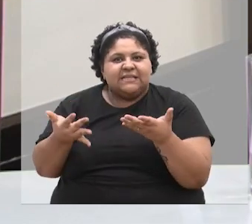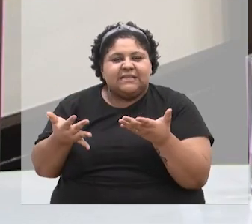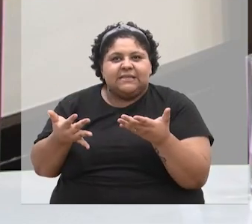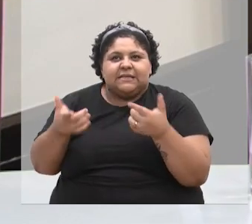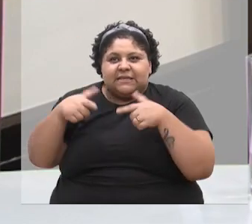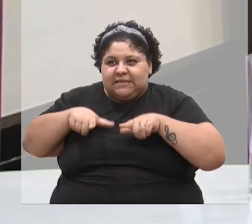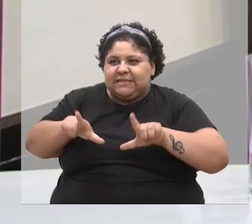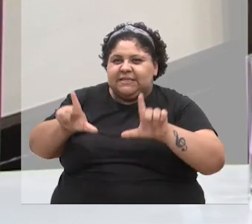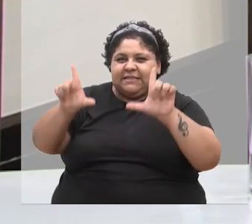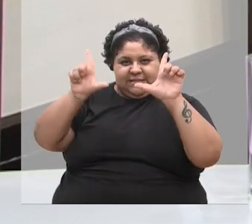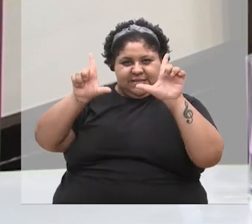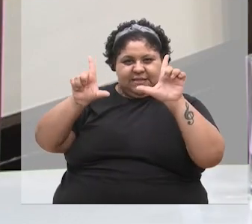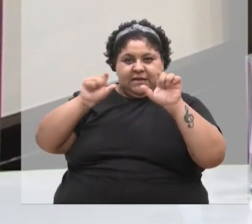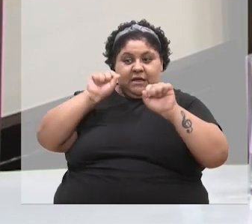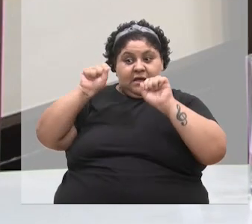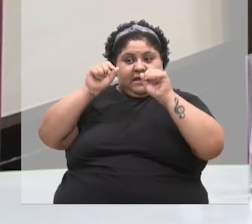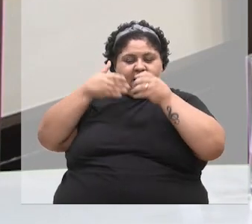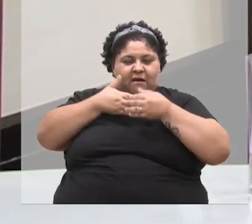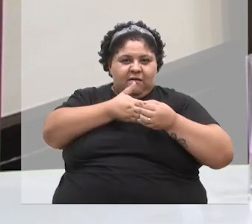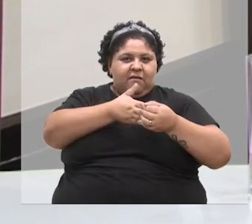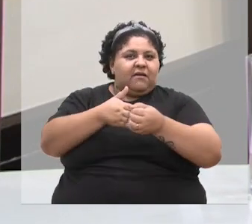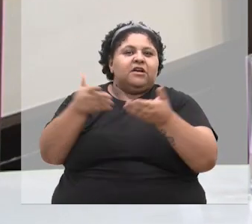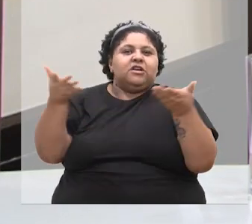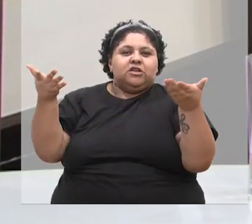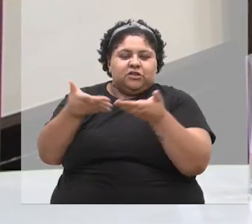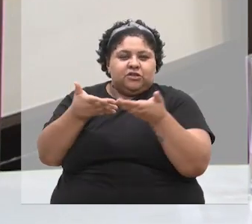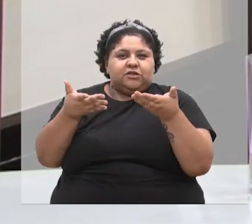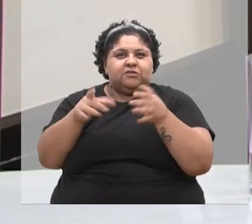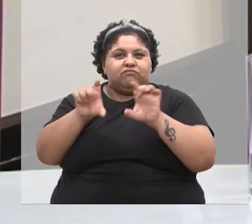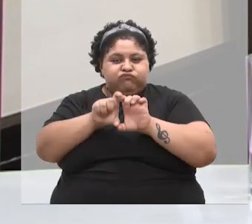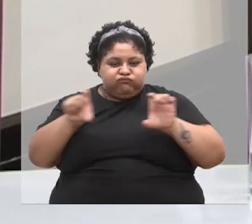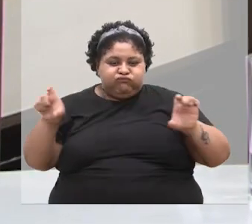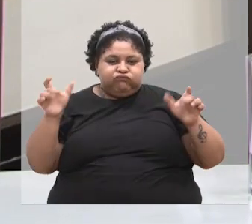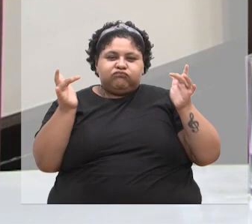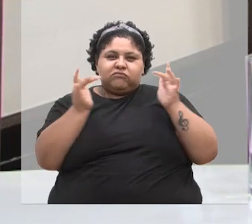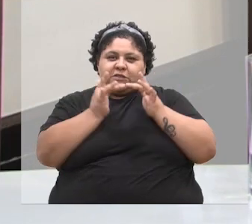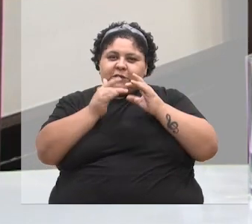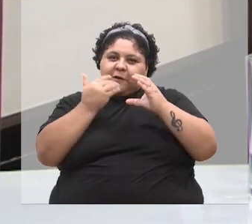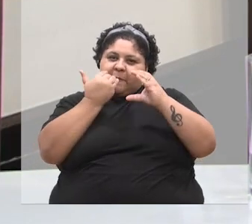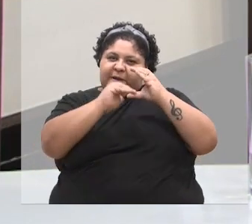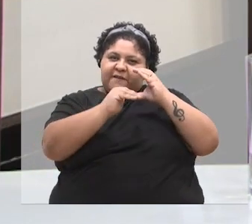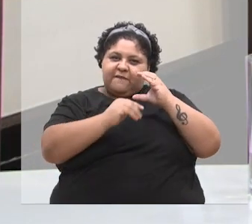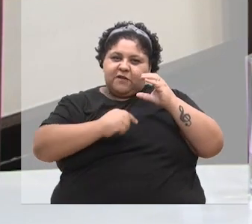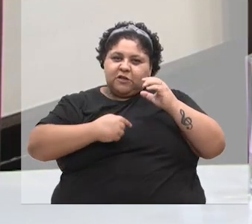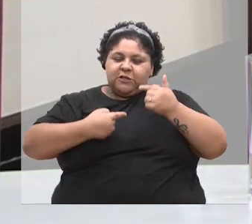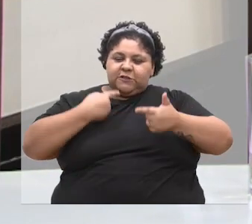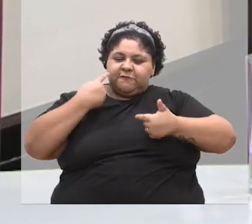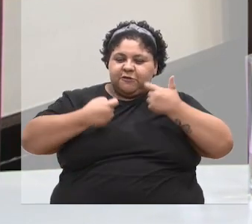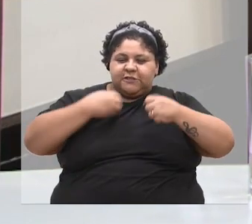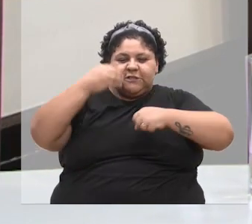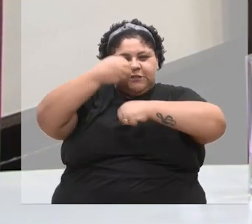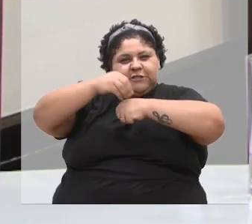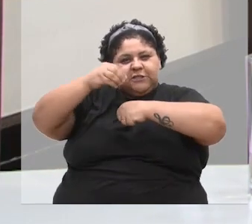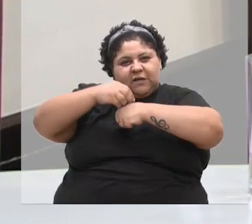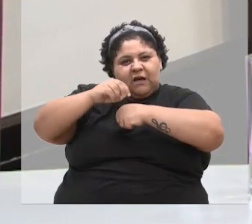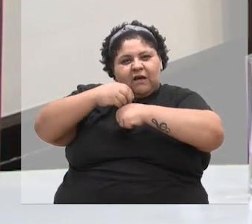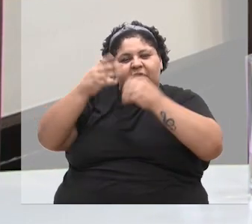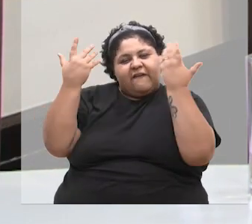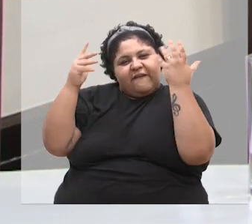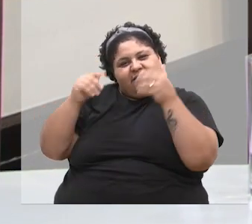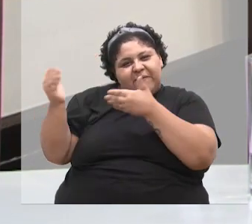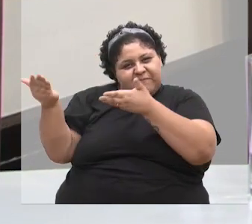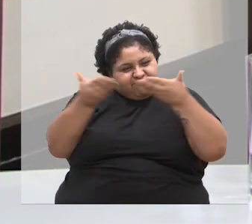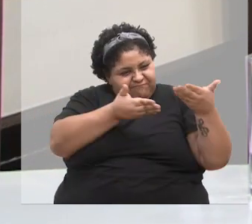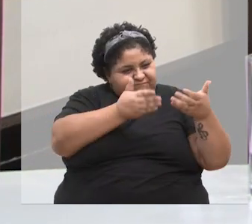considerações, digamos assim, na tela para quem está nos acompanhando. Já estarão os seus contatos para envio de críticas, sugestões